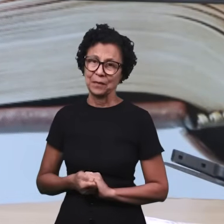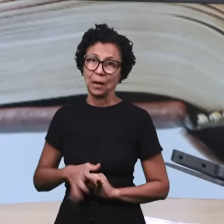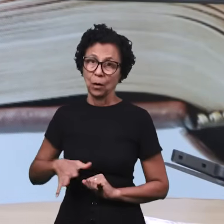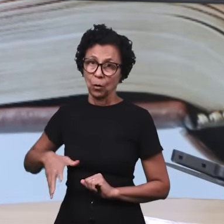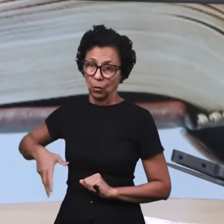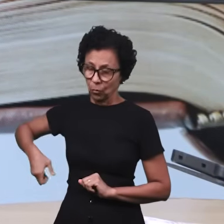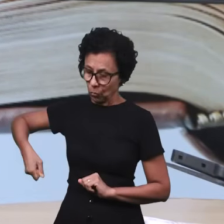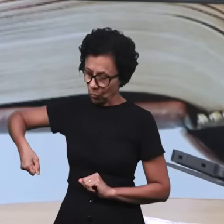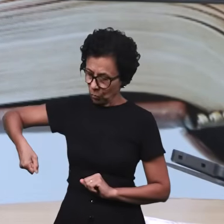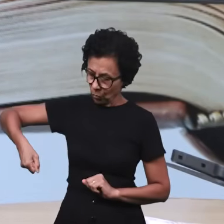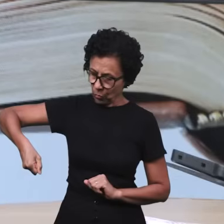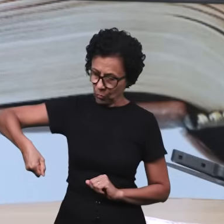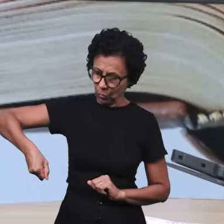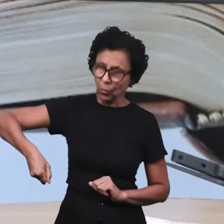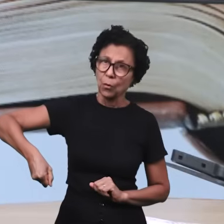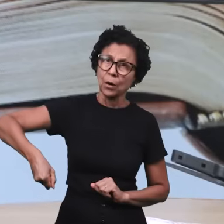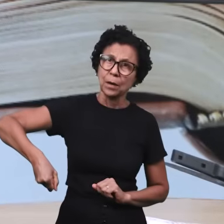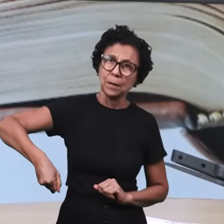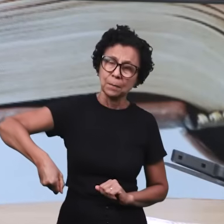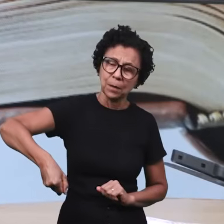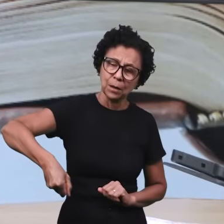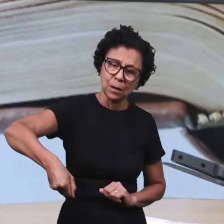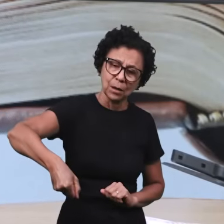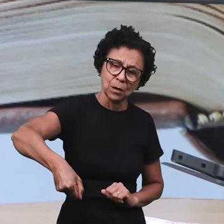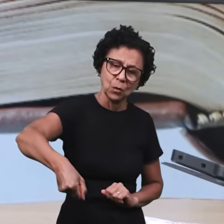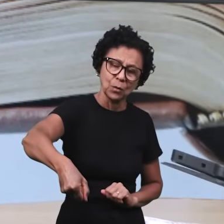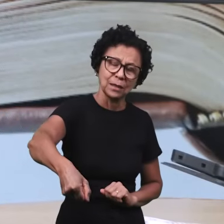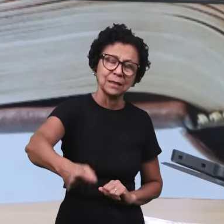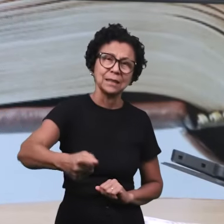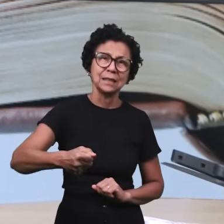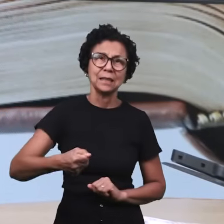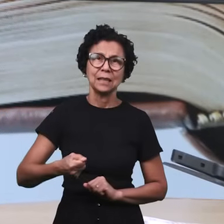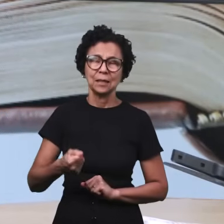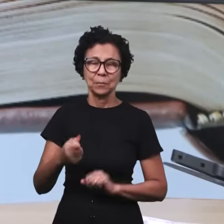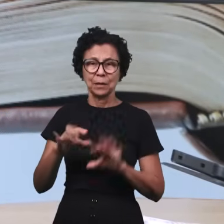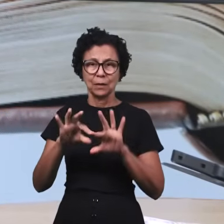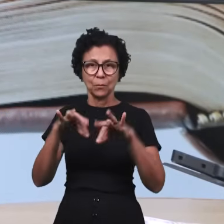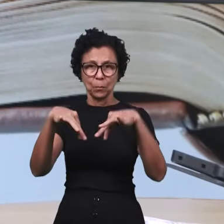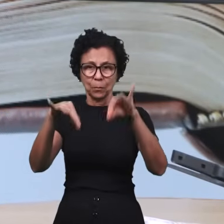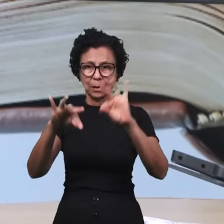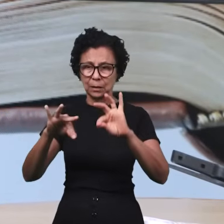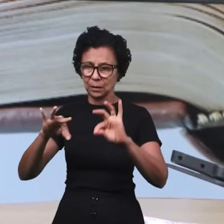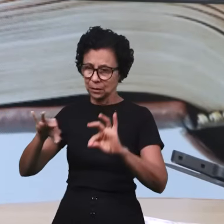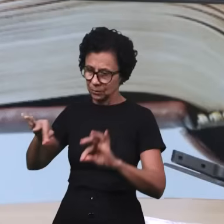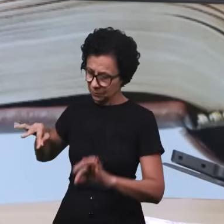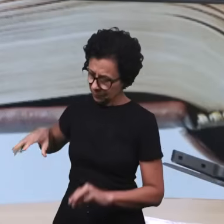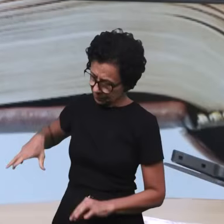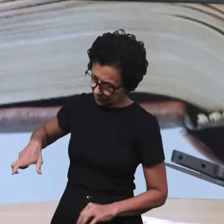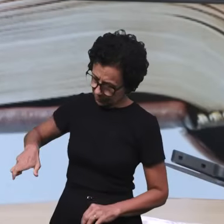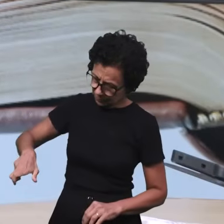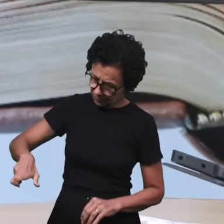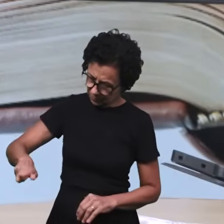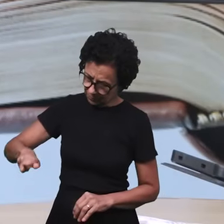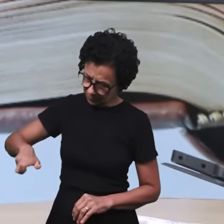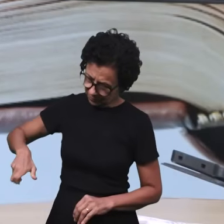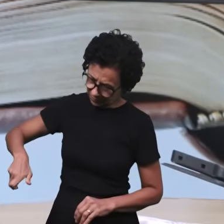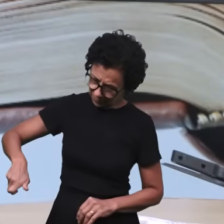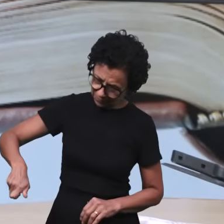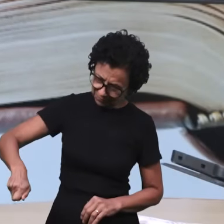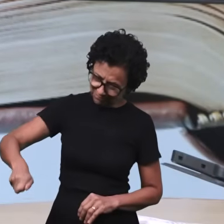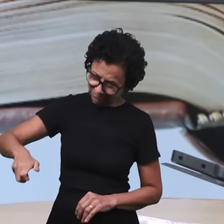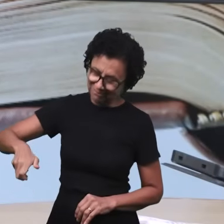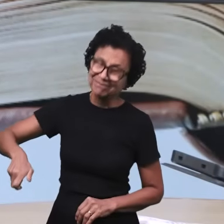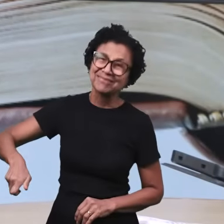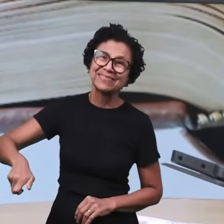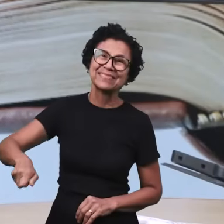da igreja, pois ela descia com um pano naquele corrimão, limpando o corrimão todo. Então, assim, olha, e ela fazia